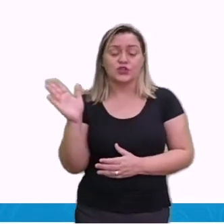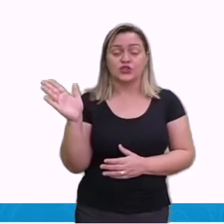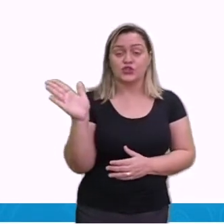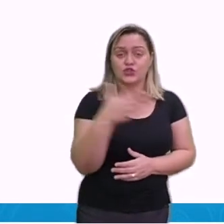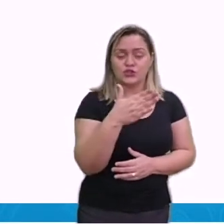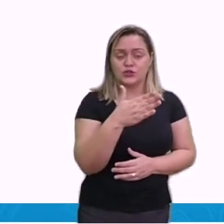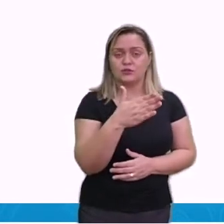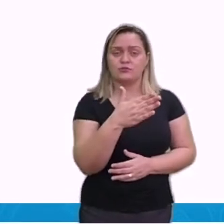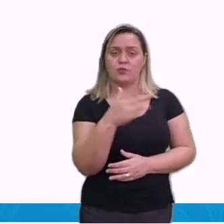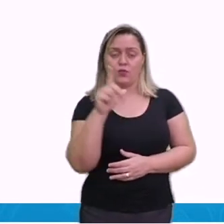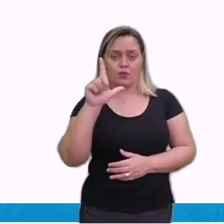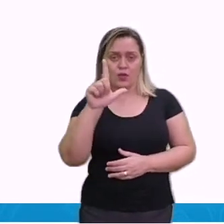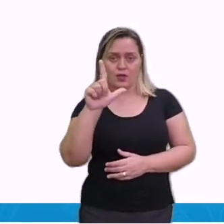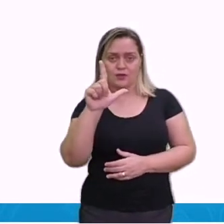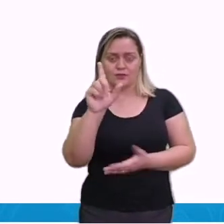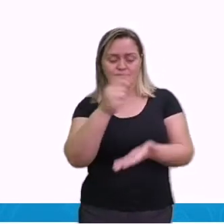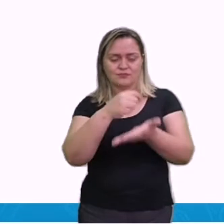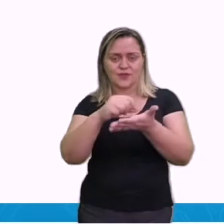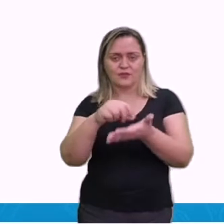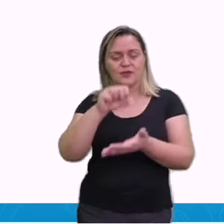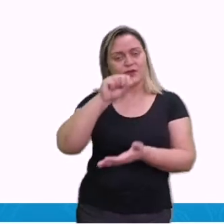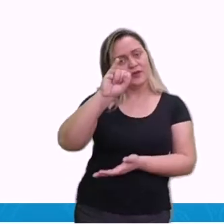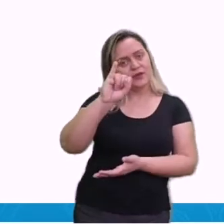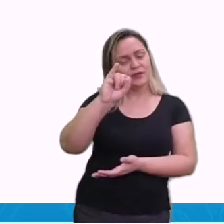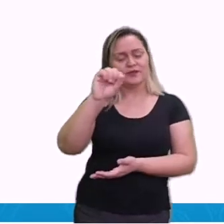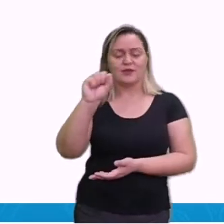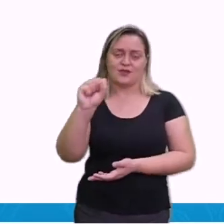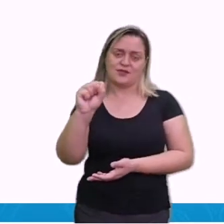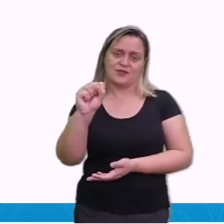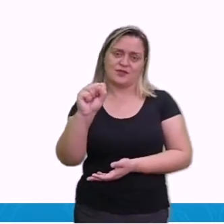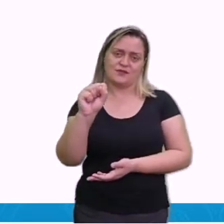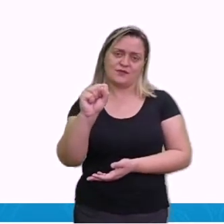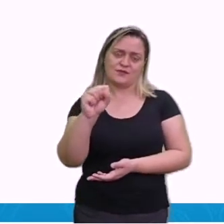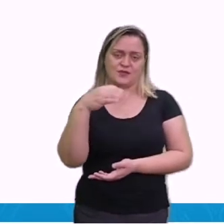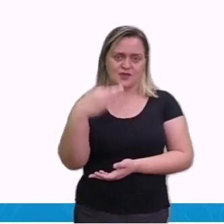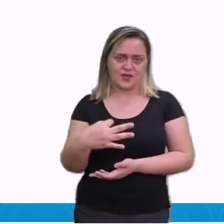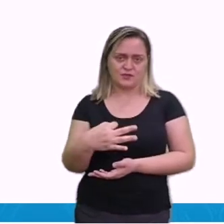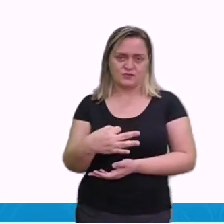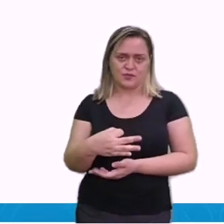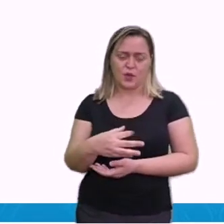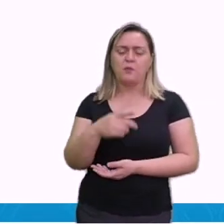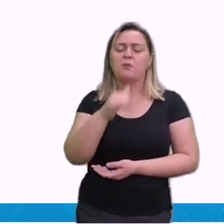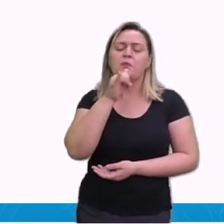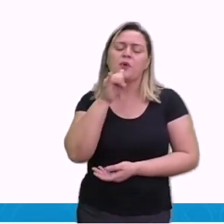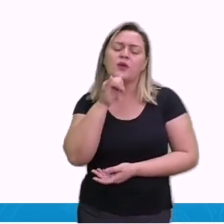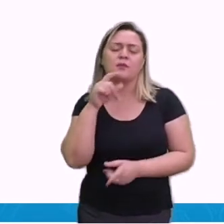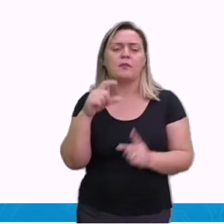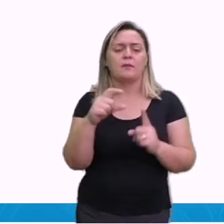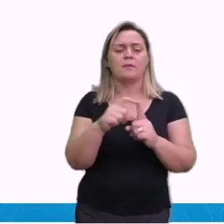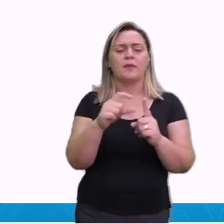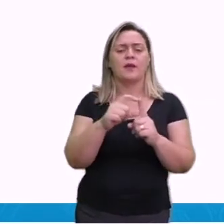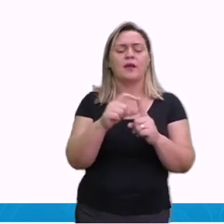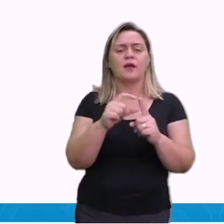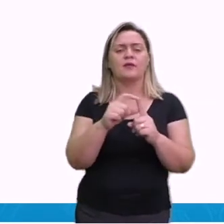substituir a consoante L por IS. Então, você vai tirar o L e vai colocar